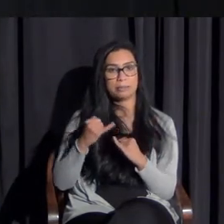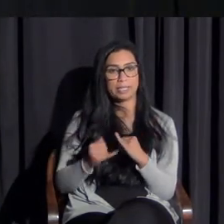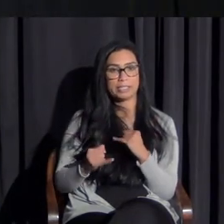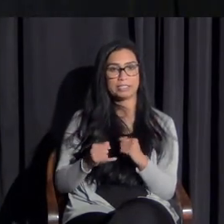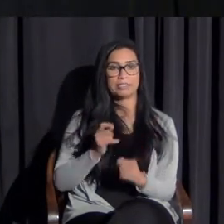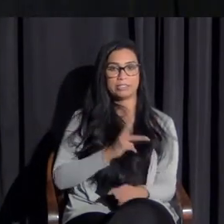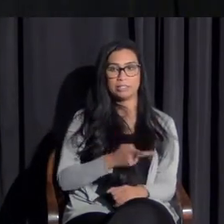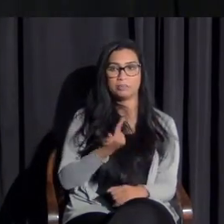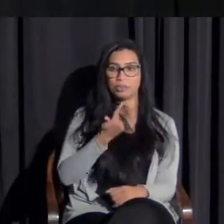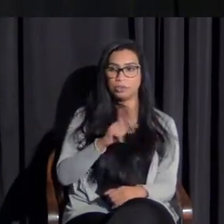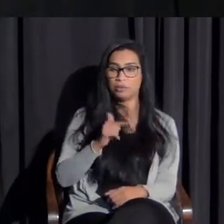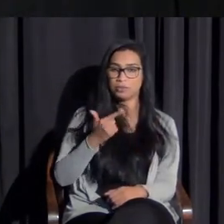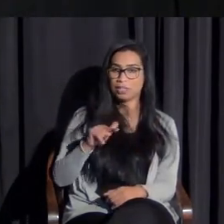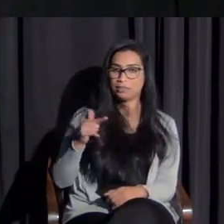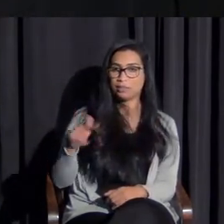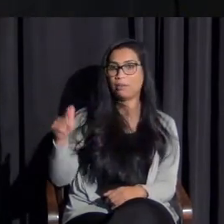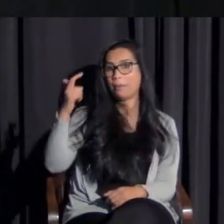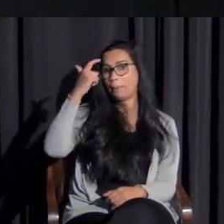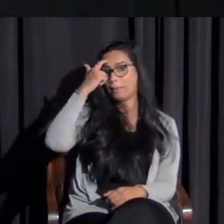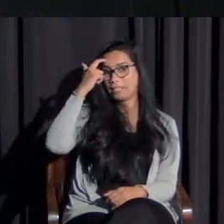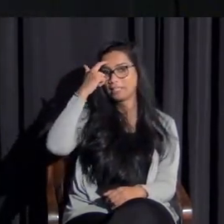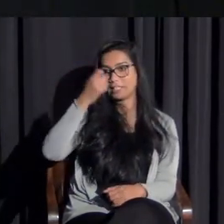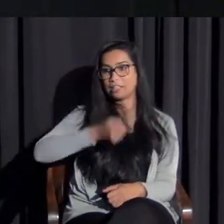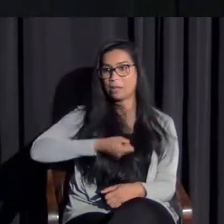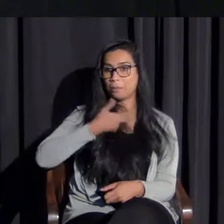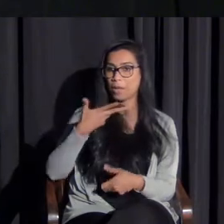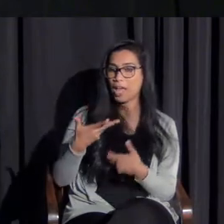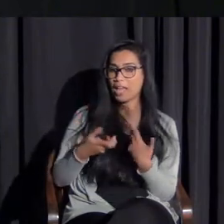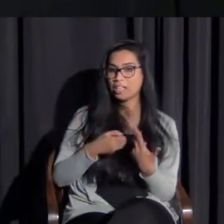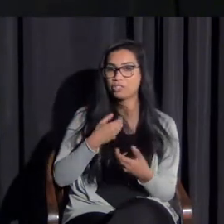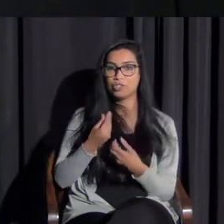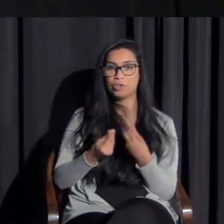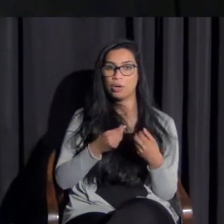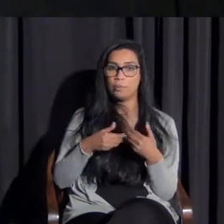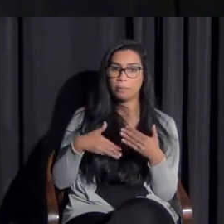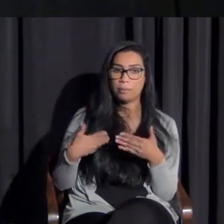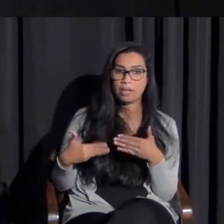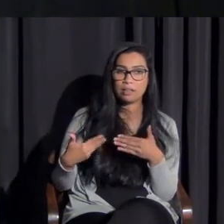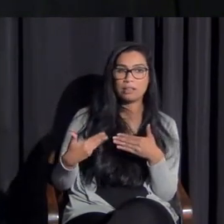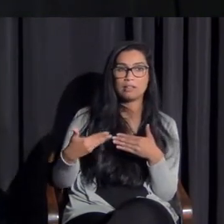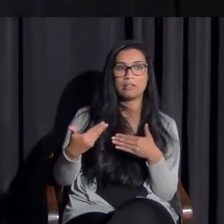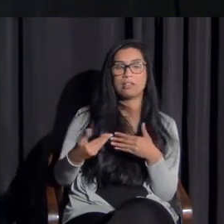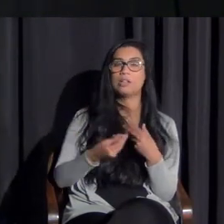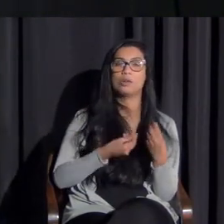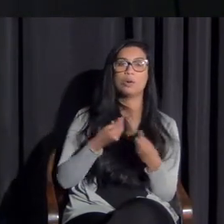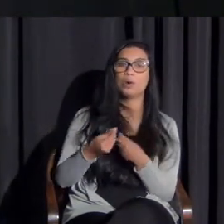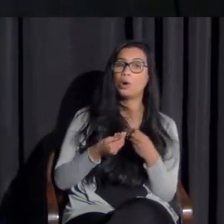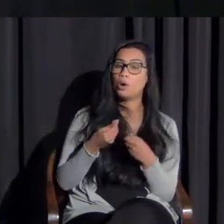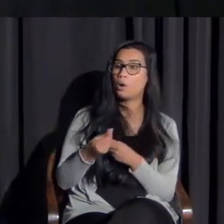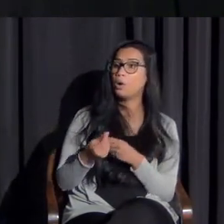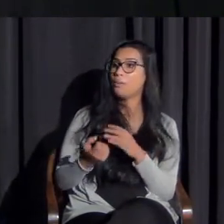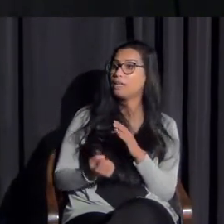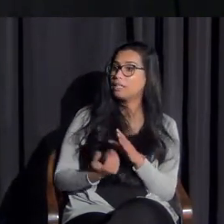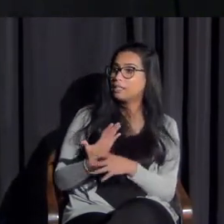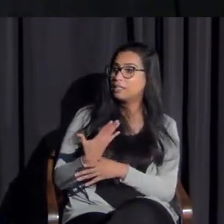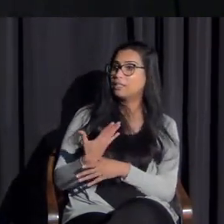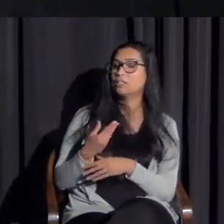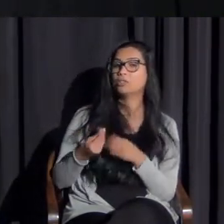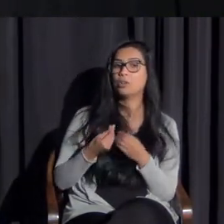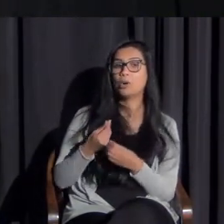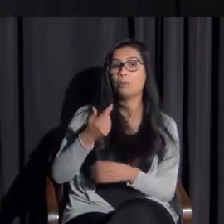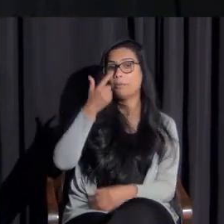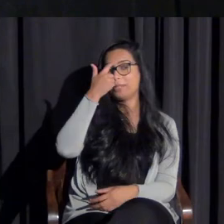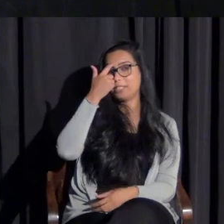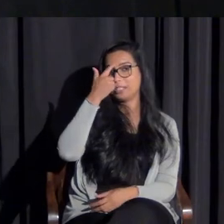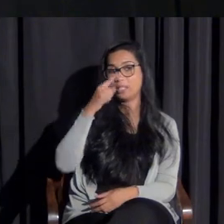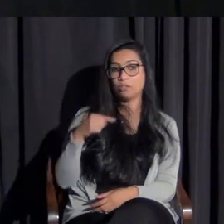de novo, né? Pensando nessa poética, pensando nesses processos de criação, pensando na poiesis, que